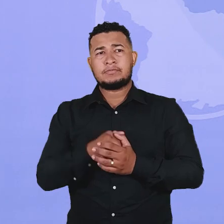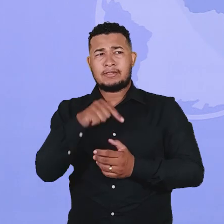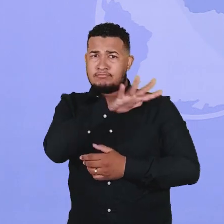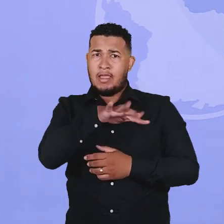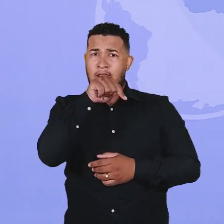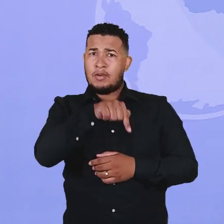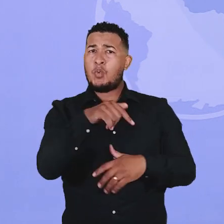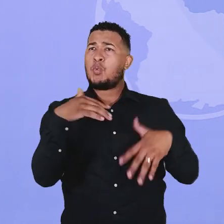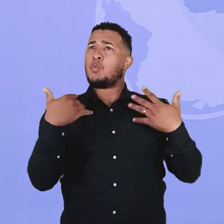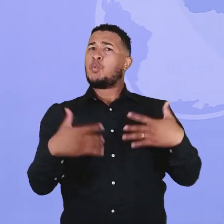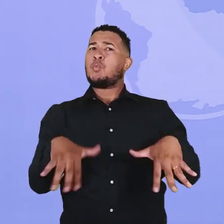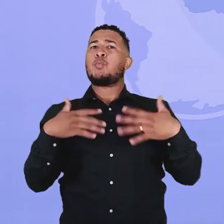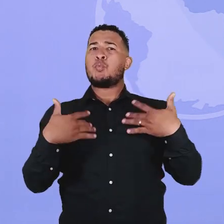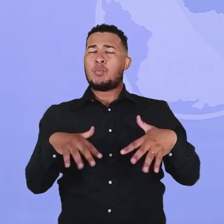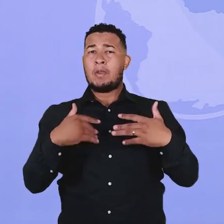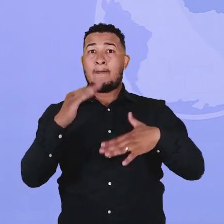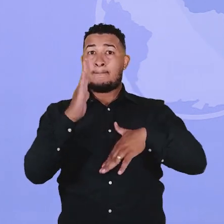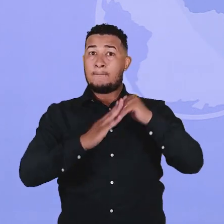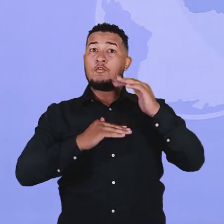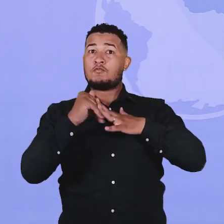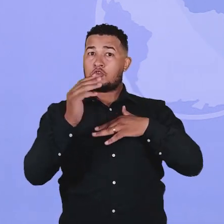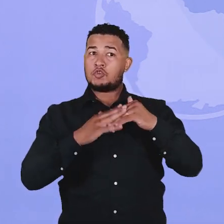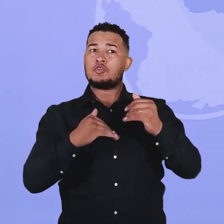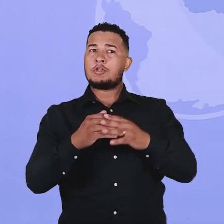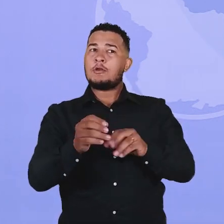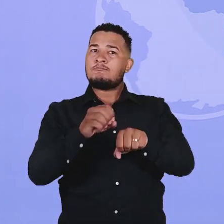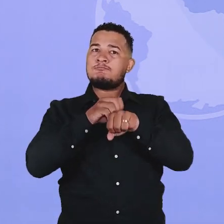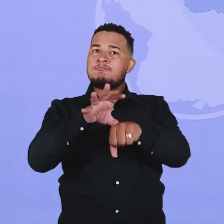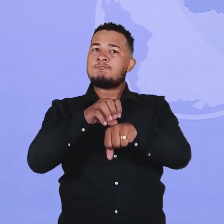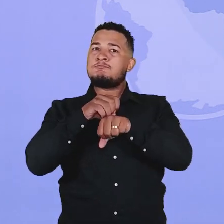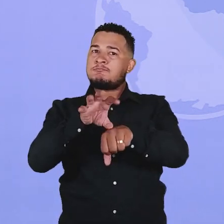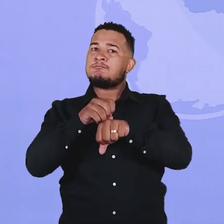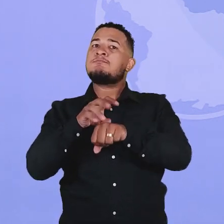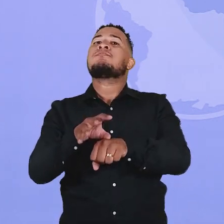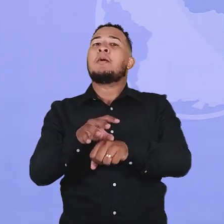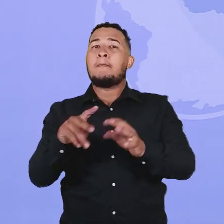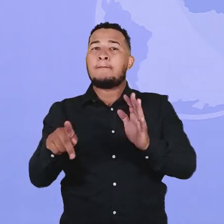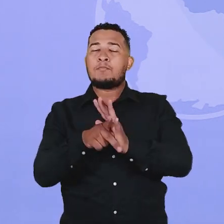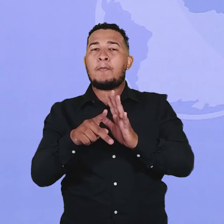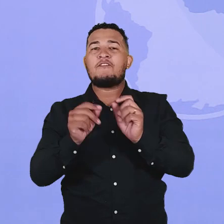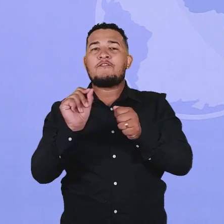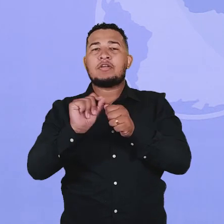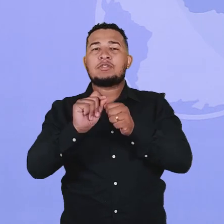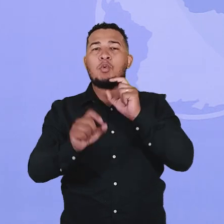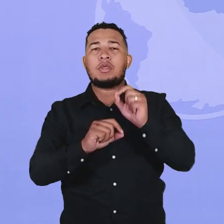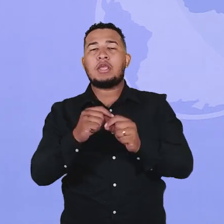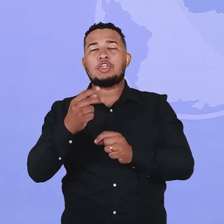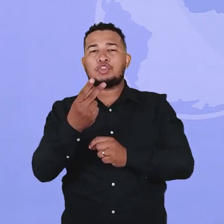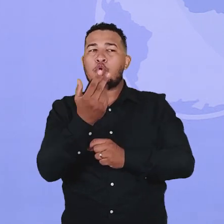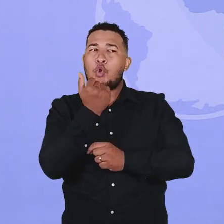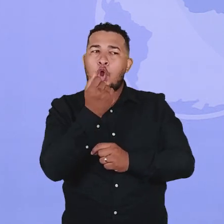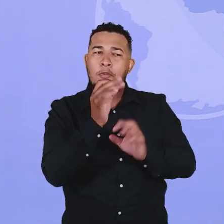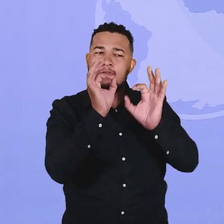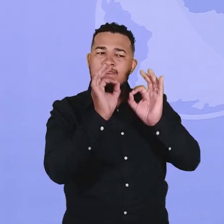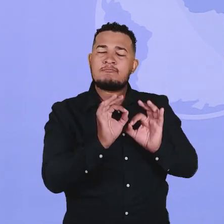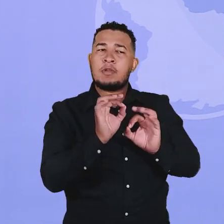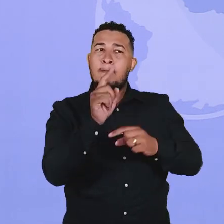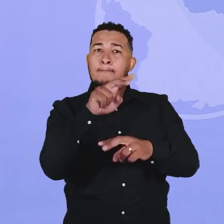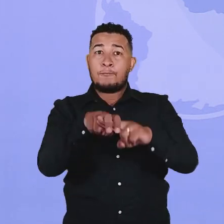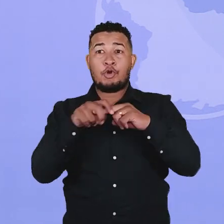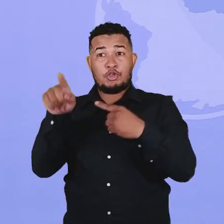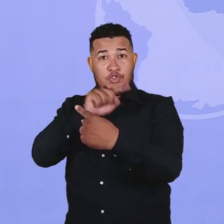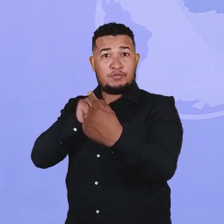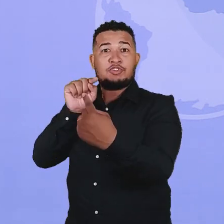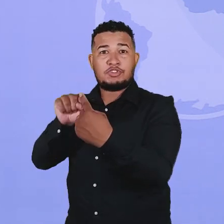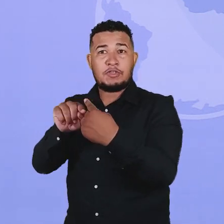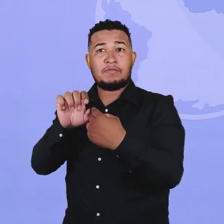essa área do nutricionista. Então, é ele que é a pessoa, o profissional mais recomendado para estar passando uma dieta balanceada, segundo o